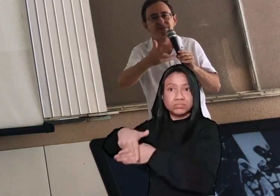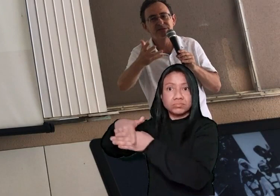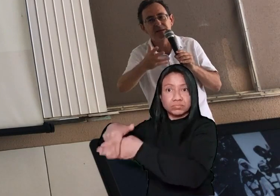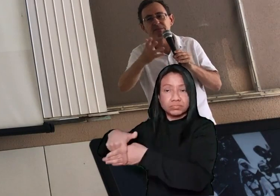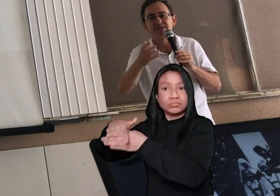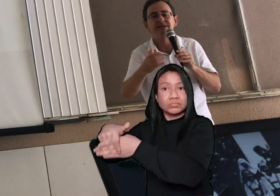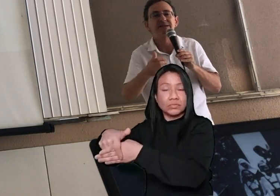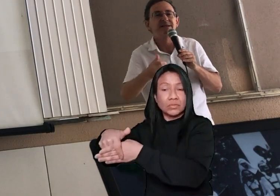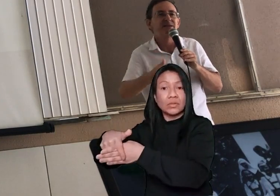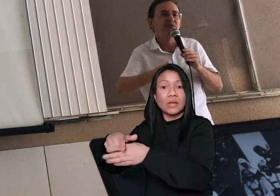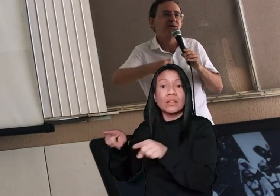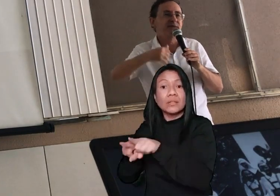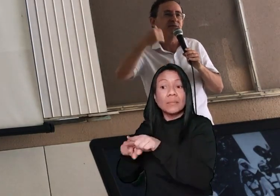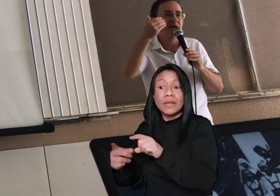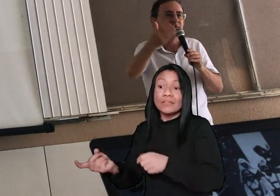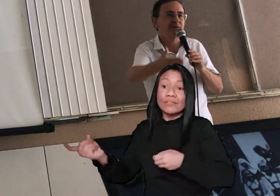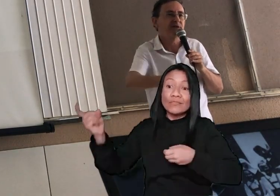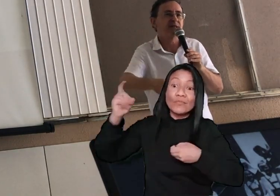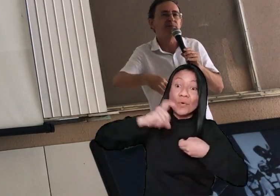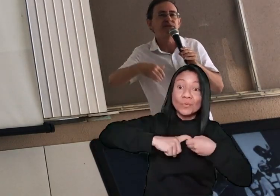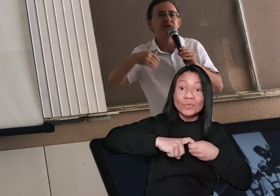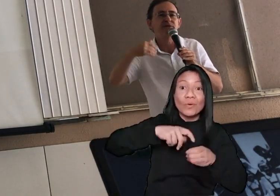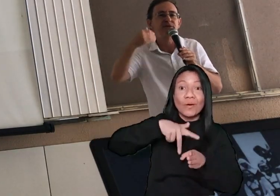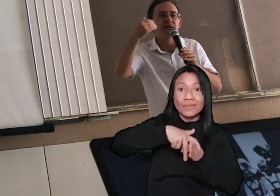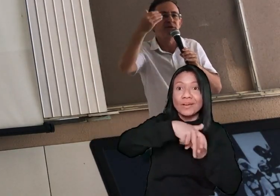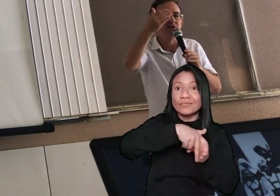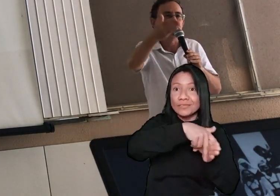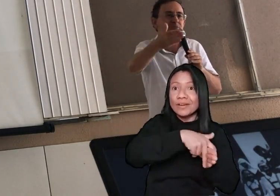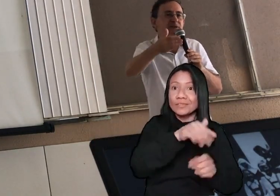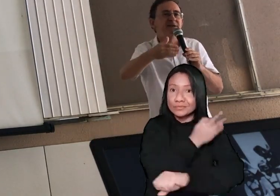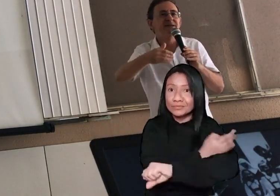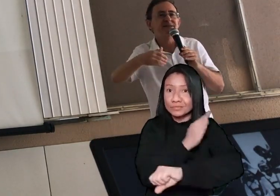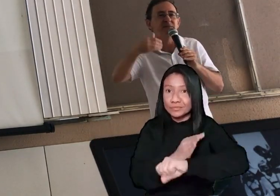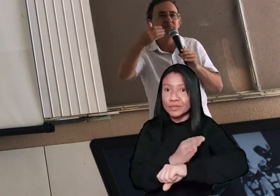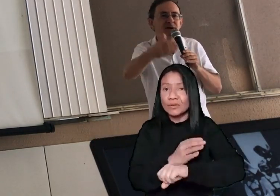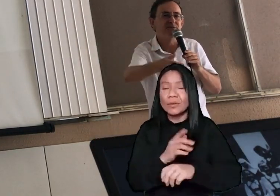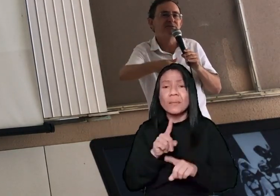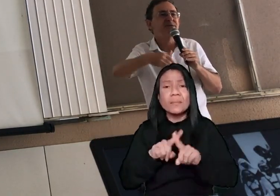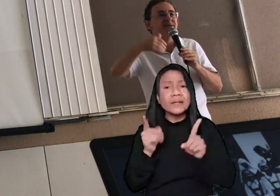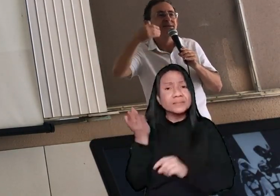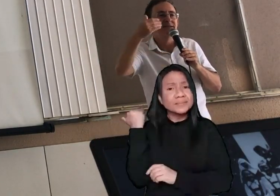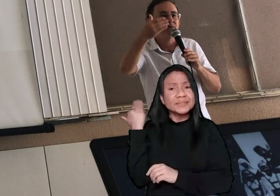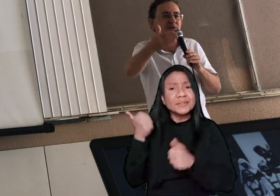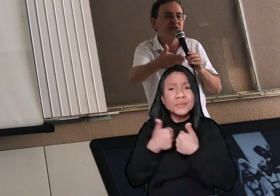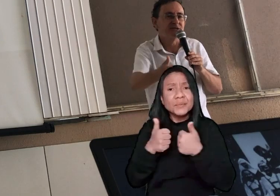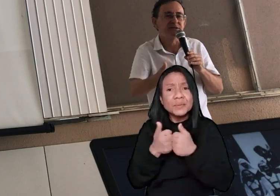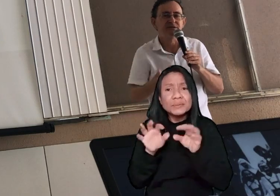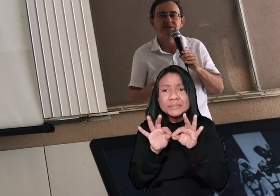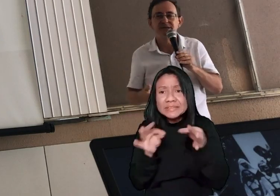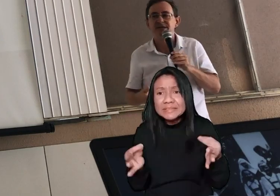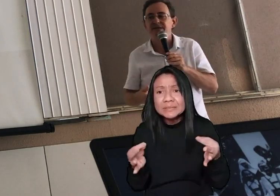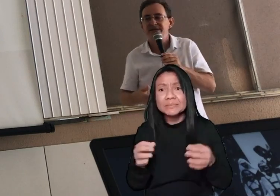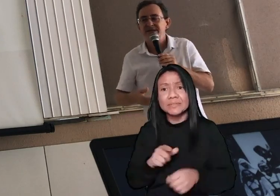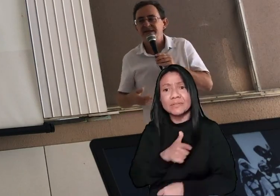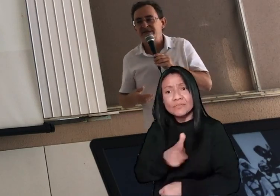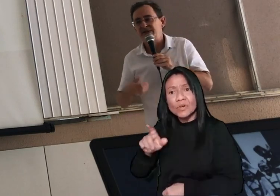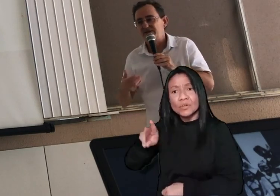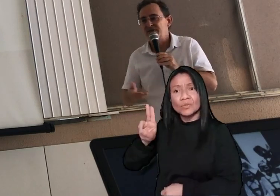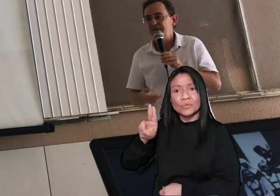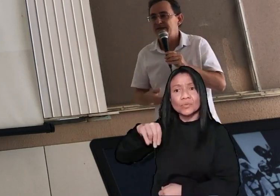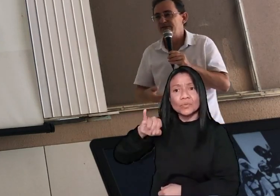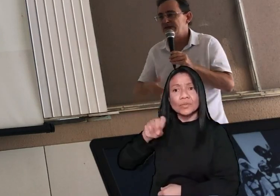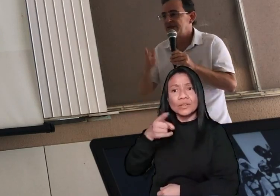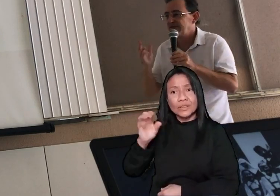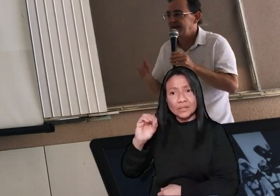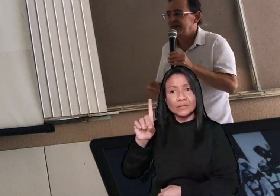um ônibus simples, né? Fora até o União da Vitória, depois a União da Vitória, Curitiba, São Paulo, até o Rio de Janeiro, tá? Veja